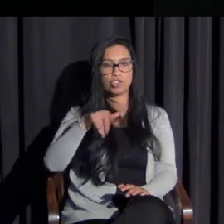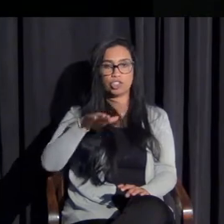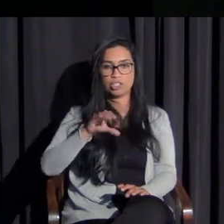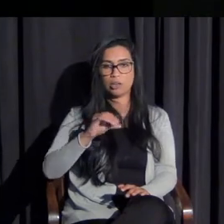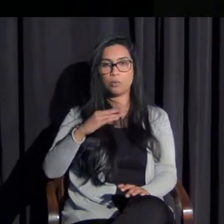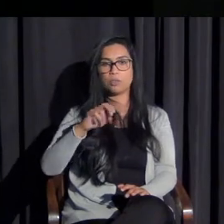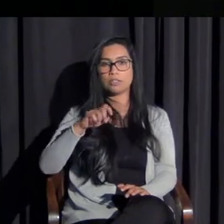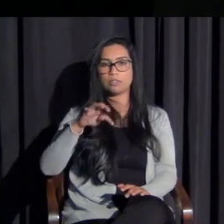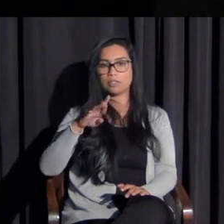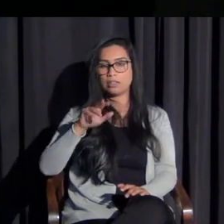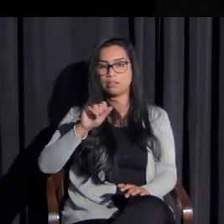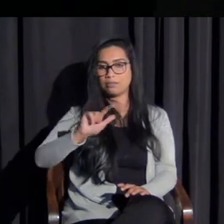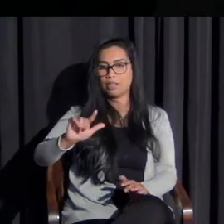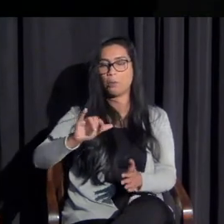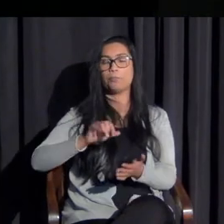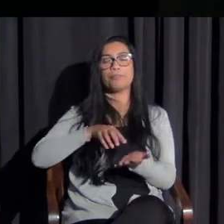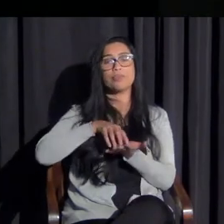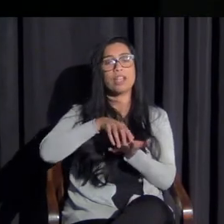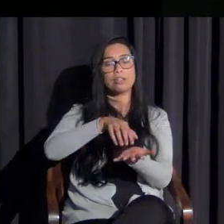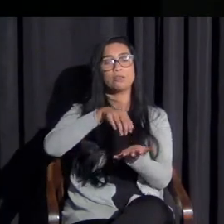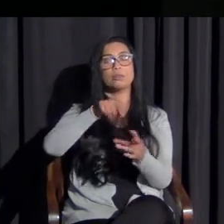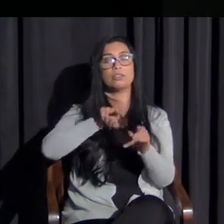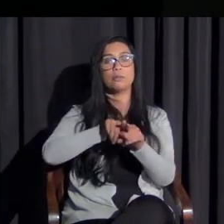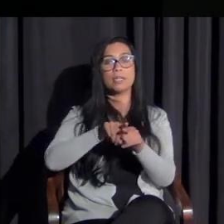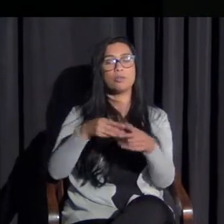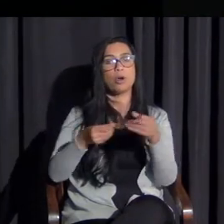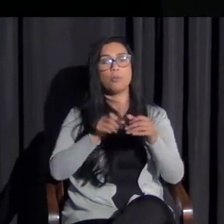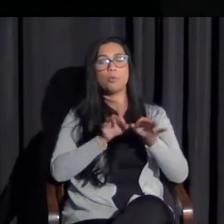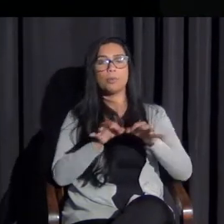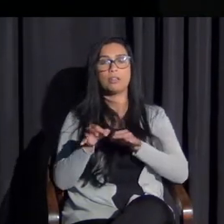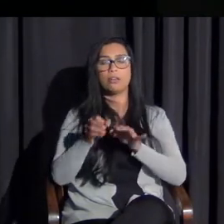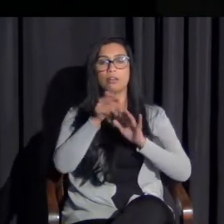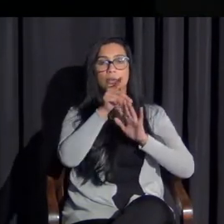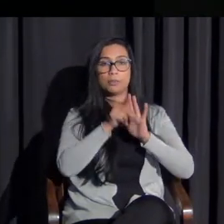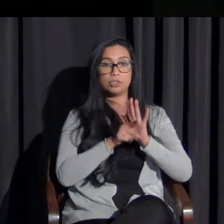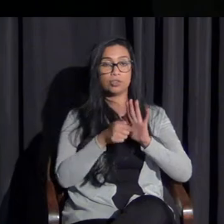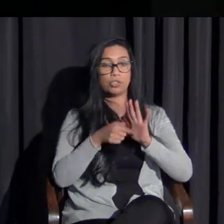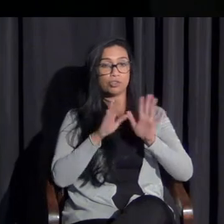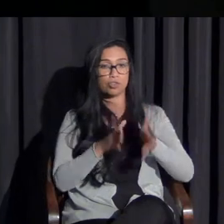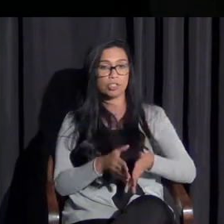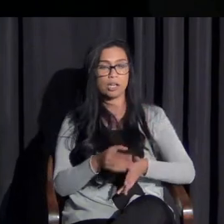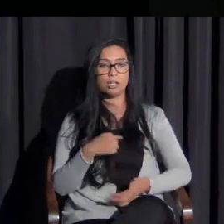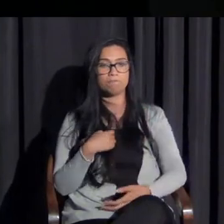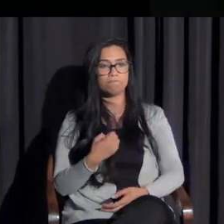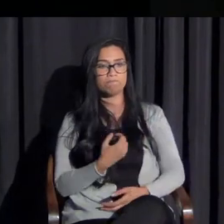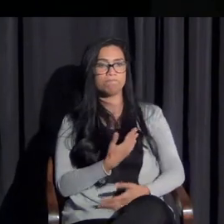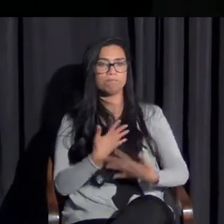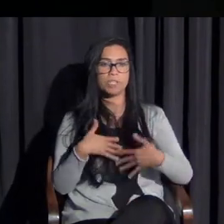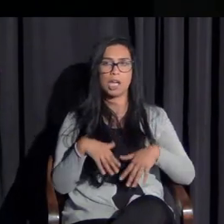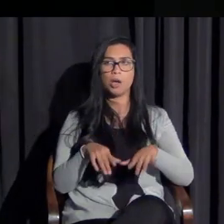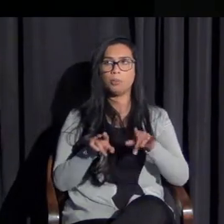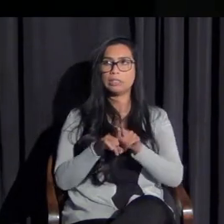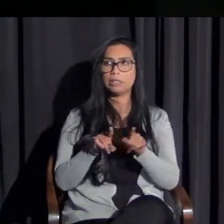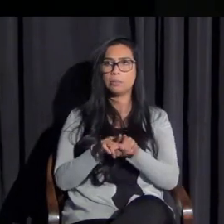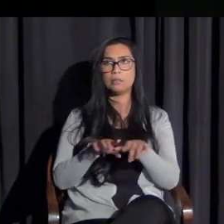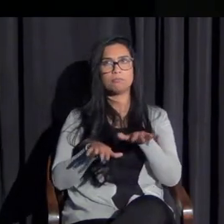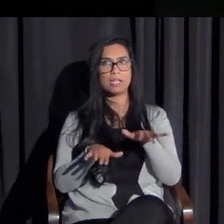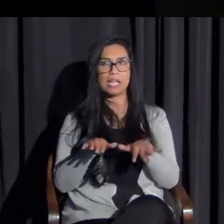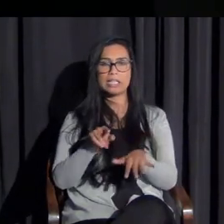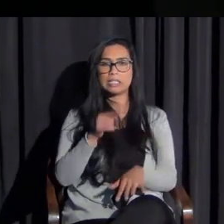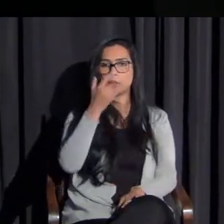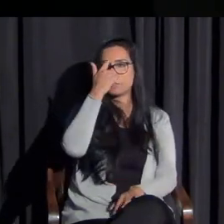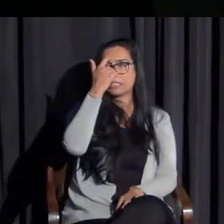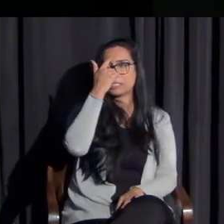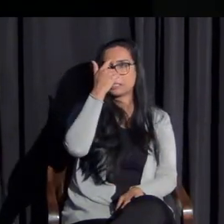tudo feitinho, bonitinho, organizado, projeto, saindo tranquila, né, mais ou menos. Mas aí, no